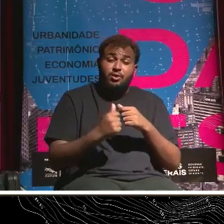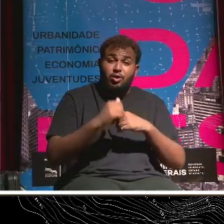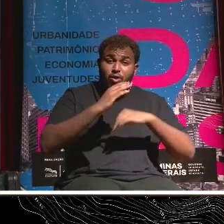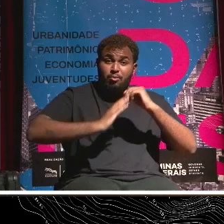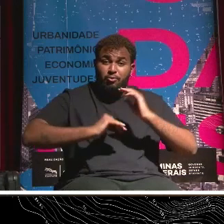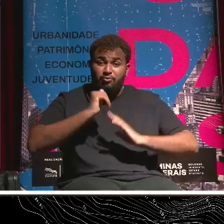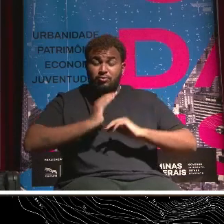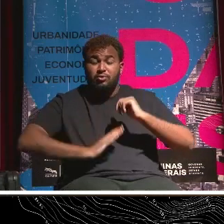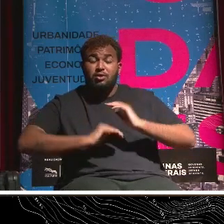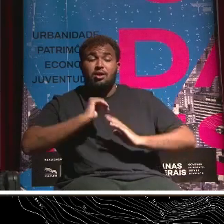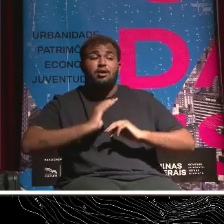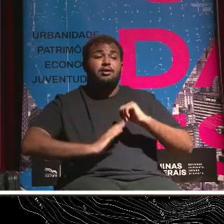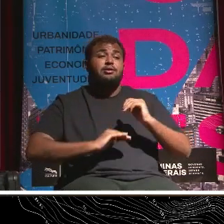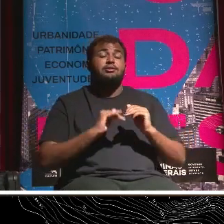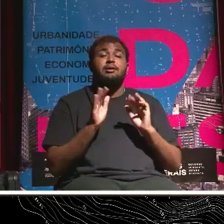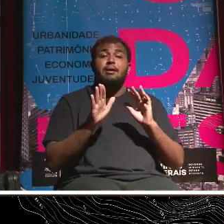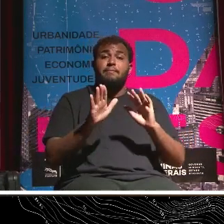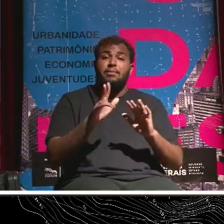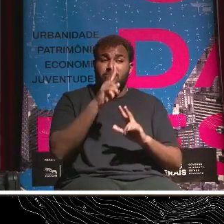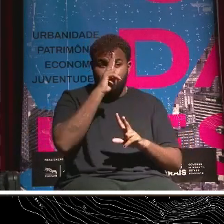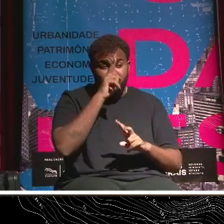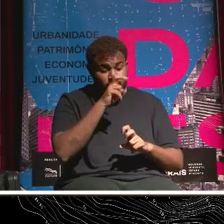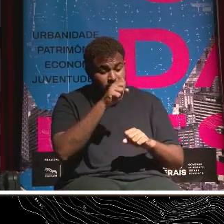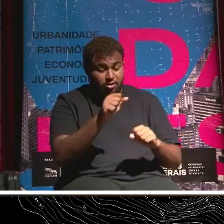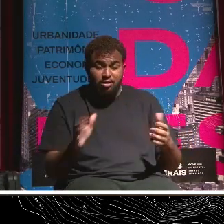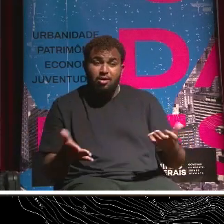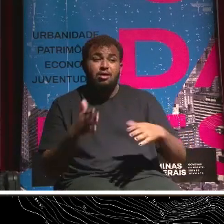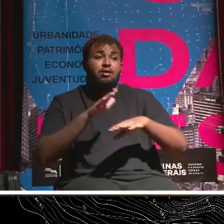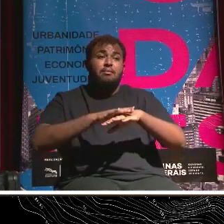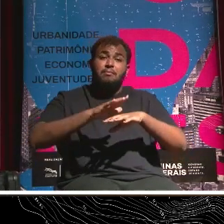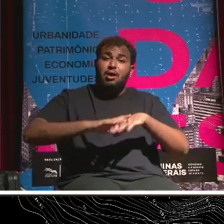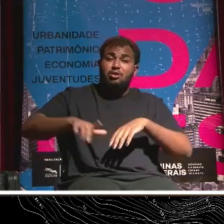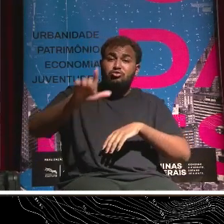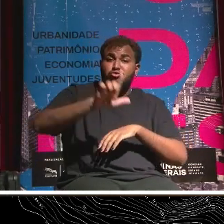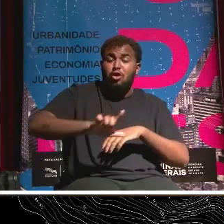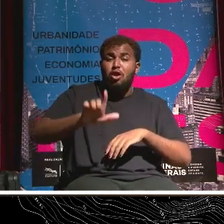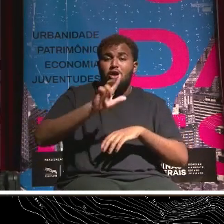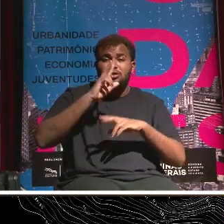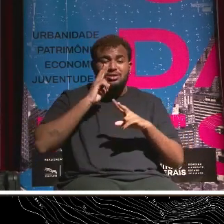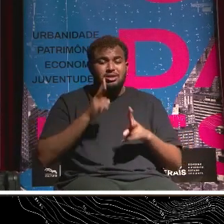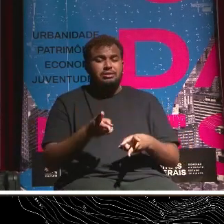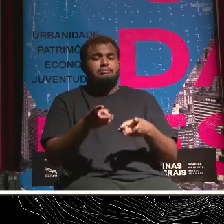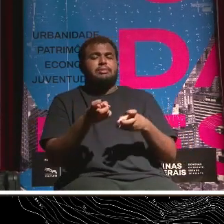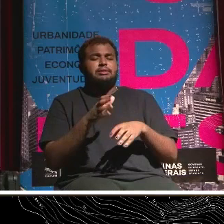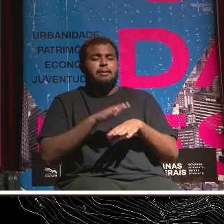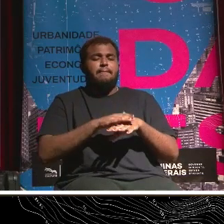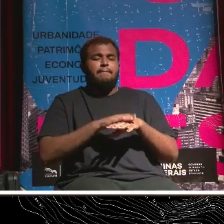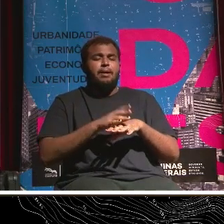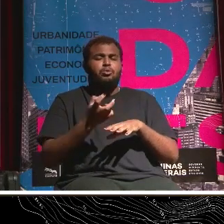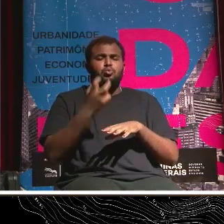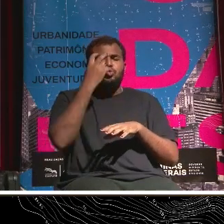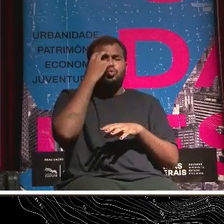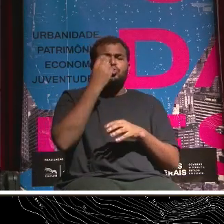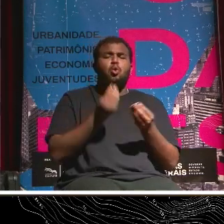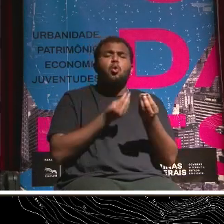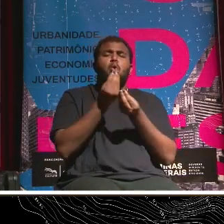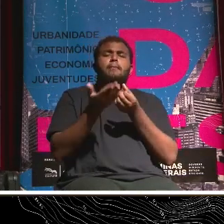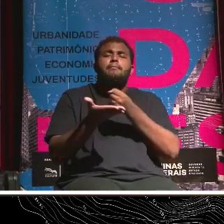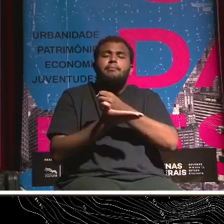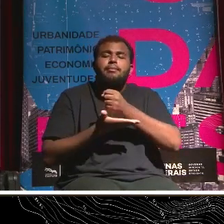trabalhadoras, mas este fortalecimento, esta lógica de enxergar a cultura como fundamental, como